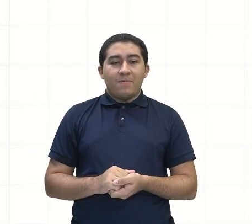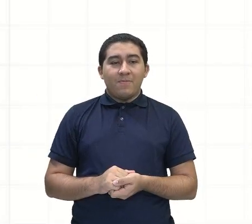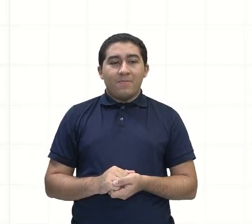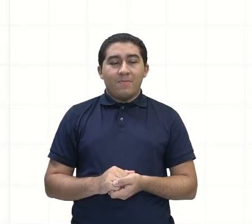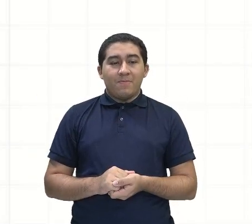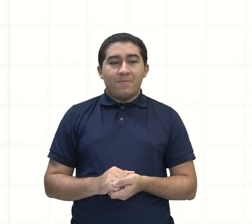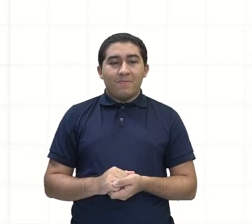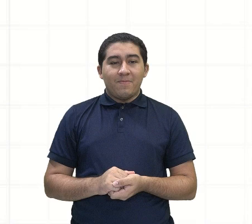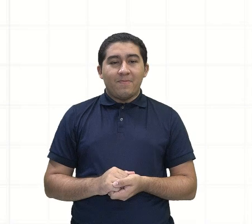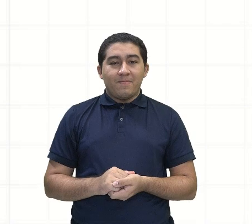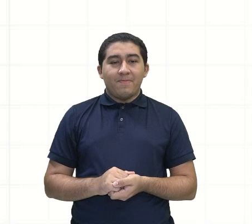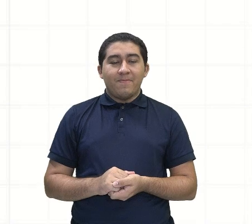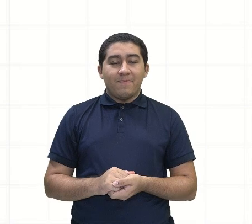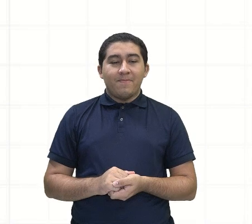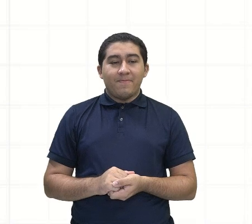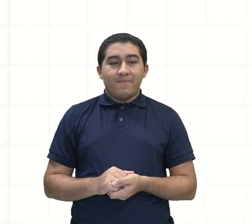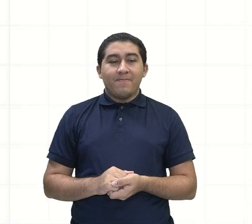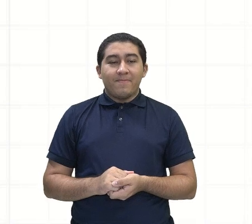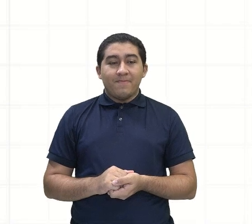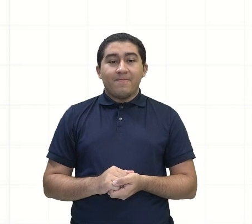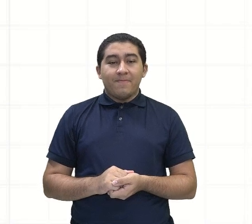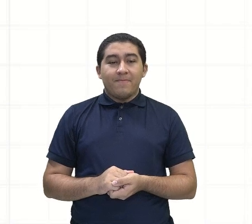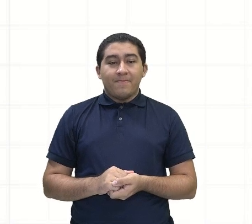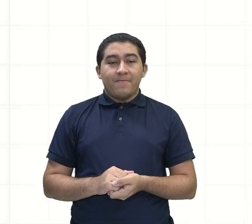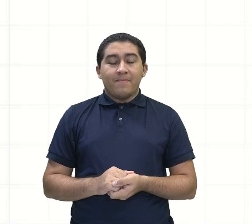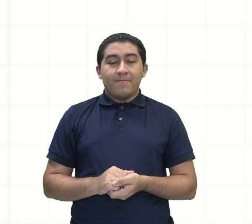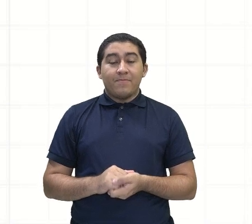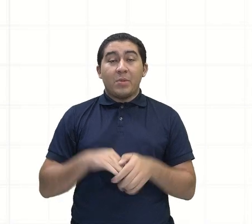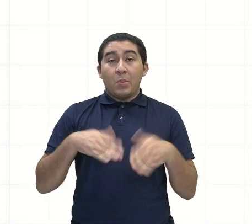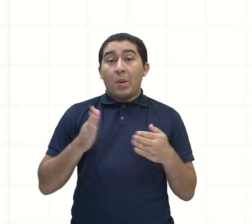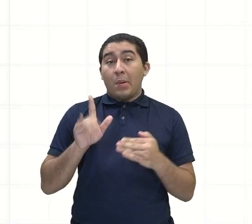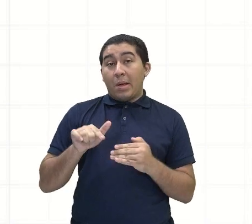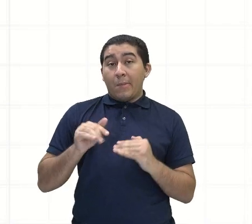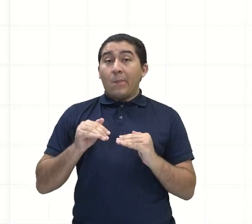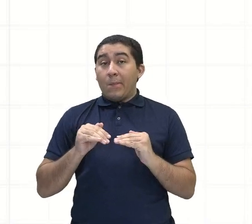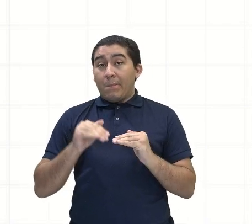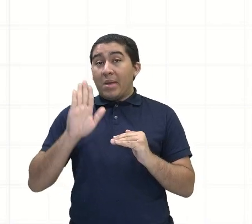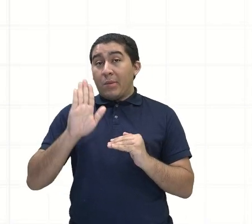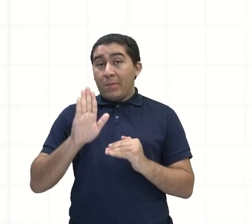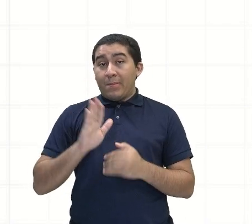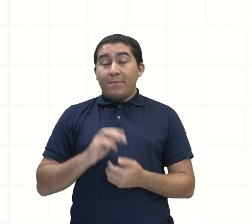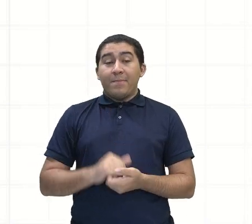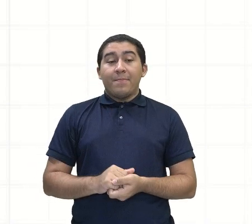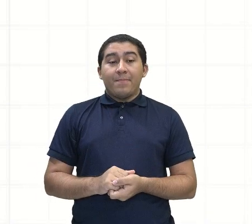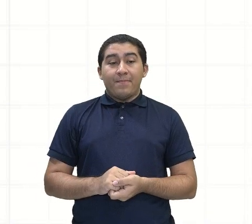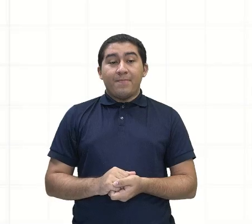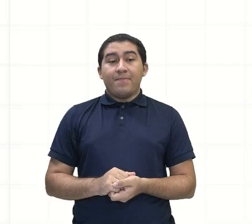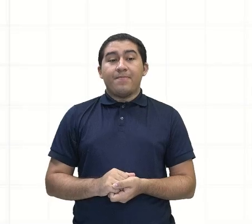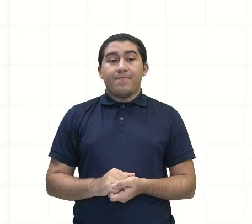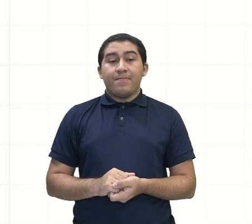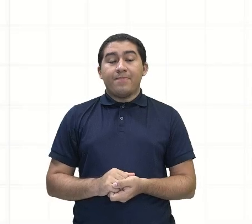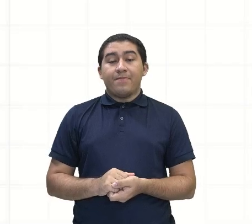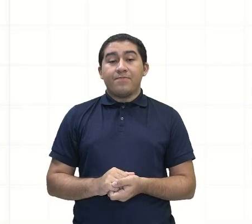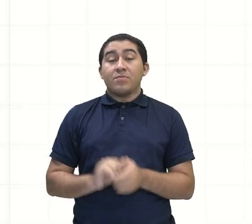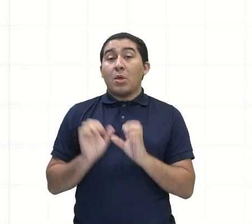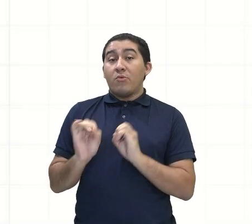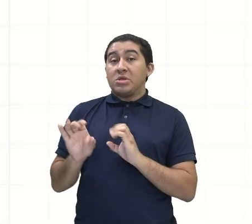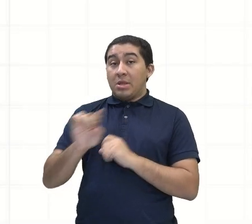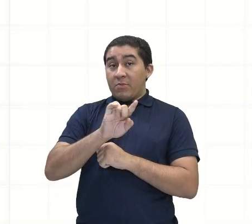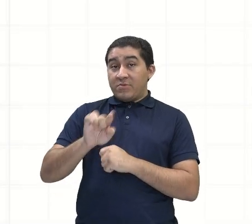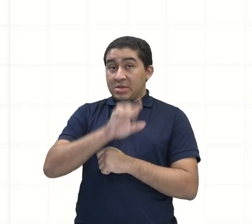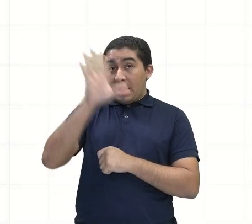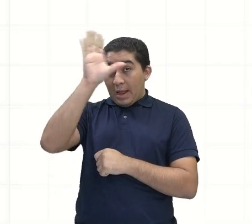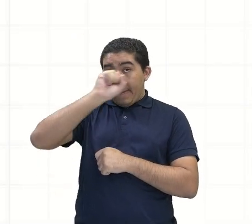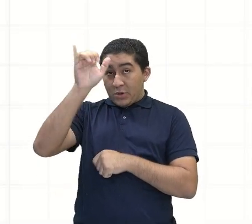Muito bem. Qual é maior? Olha só, pessoal. Vou ensinar para vocês aqui uma técnica para